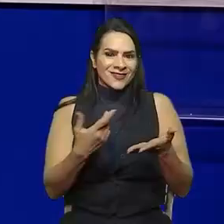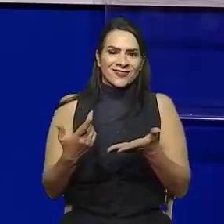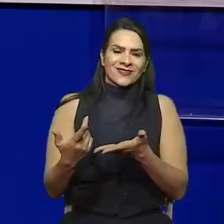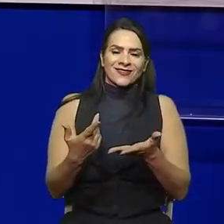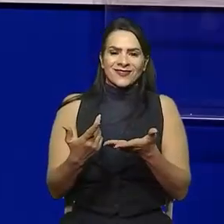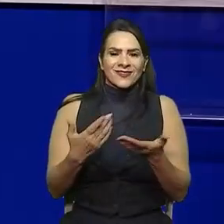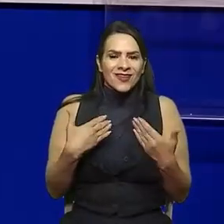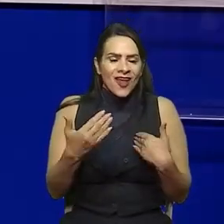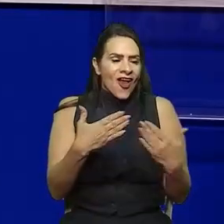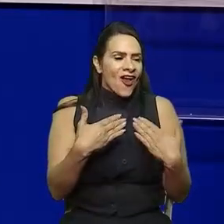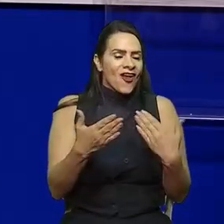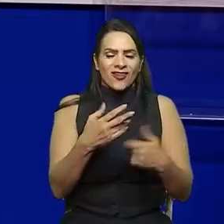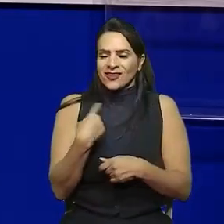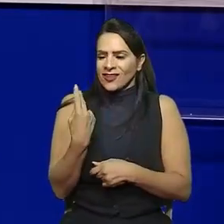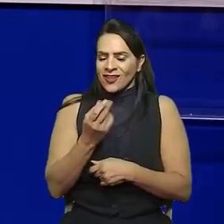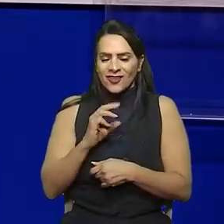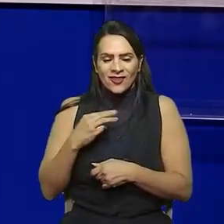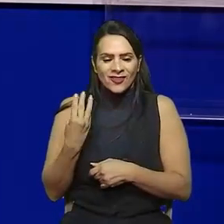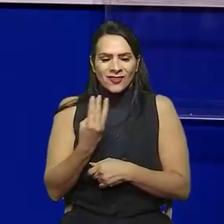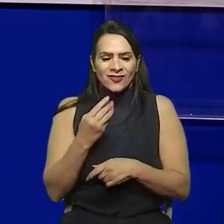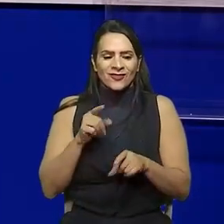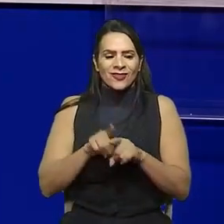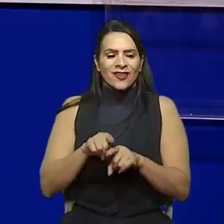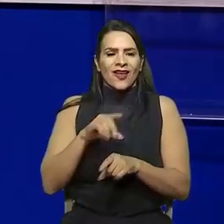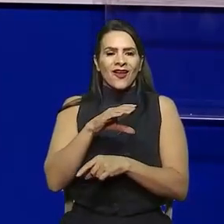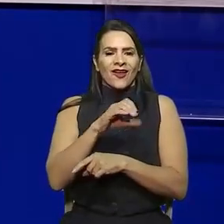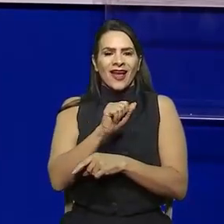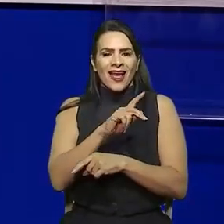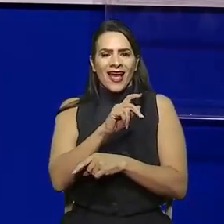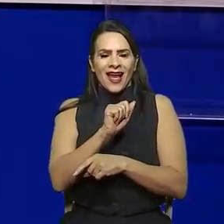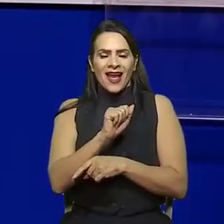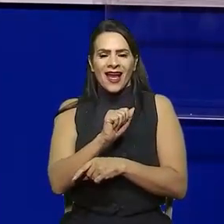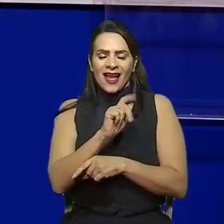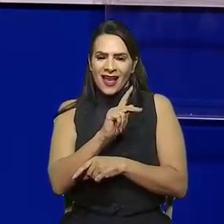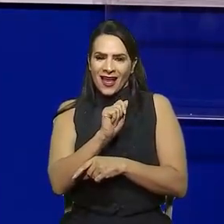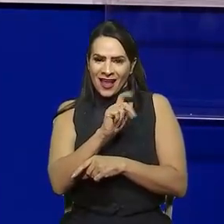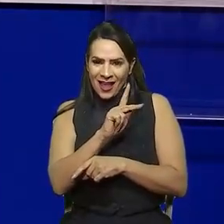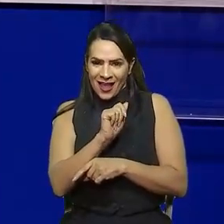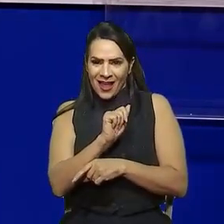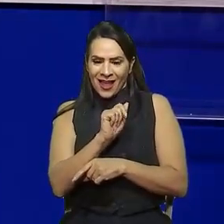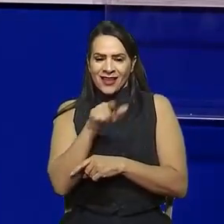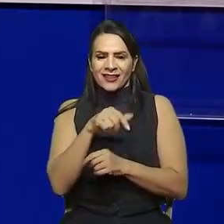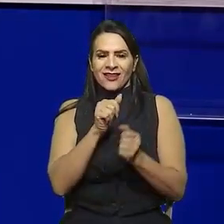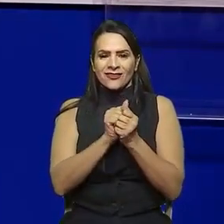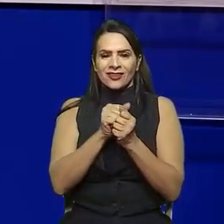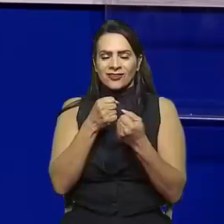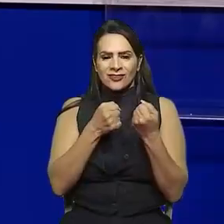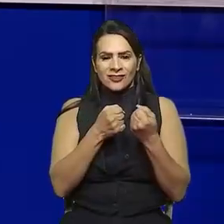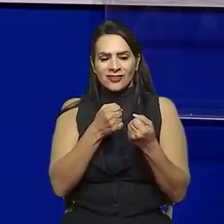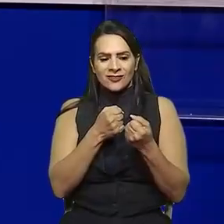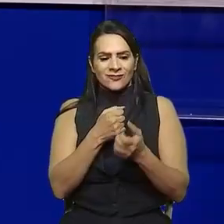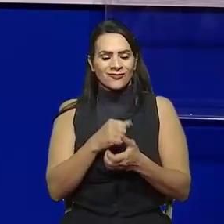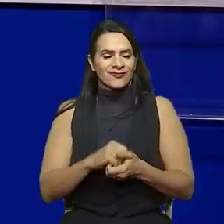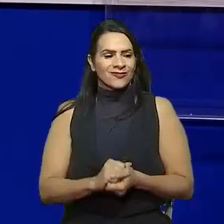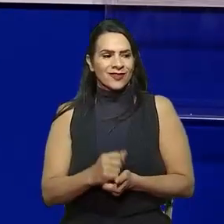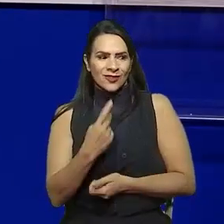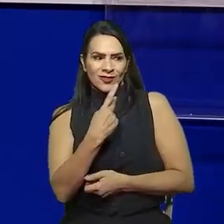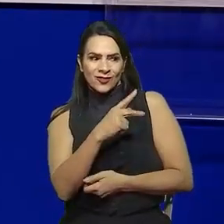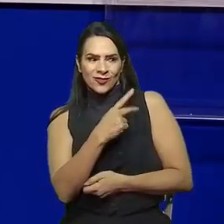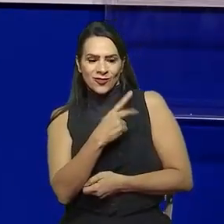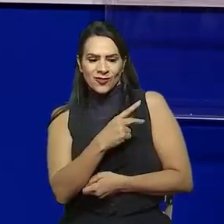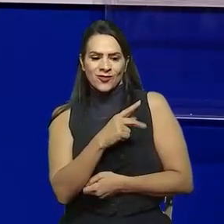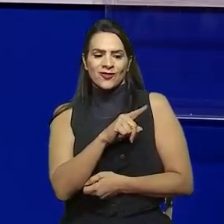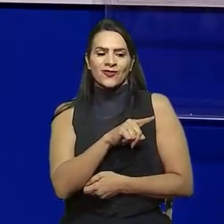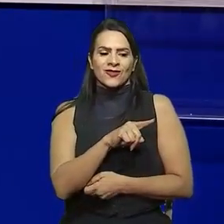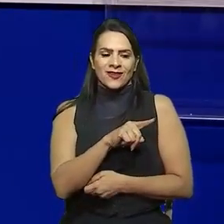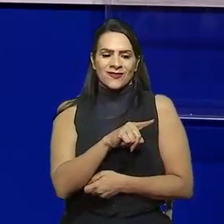aí aquela coisa, né? E aí o Cacá Jags estava dirigindo, né? E tua filha estava também lá, nessa época. Foi o